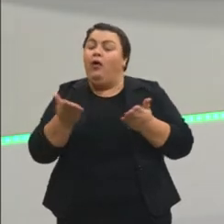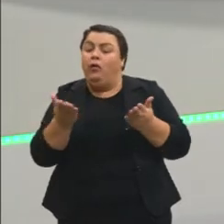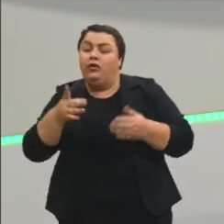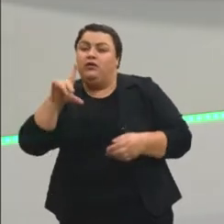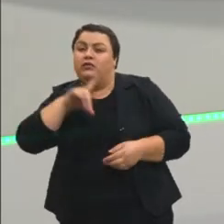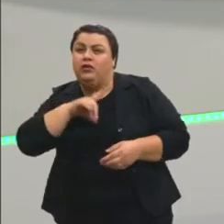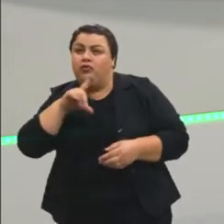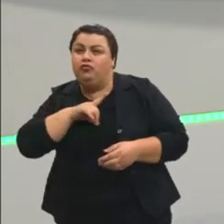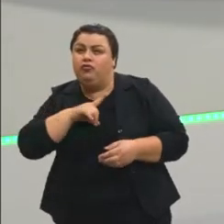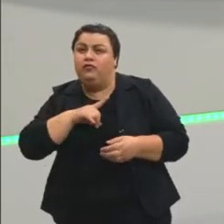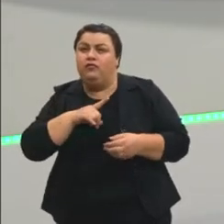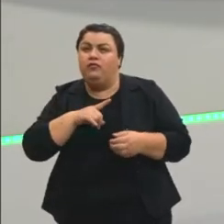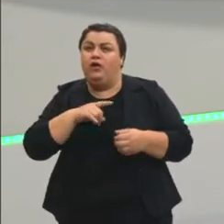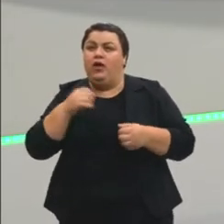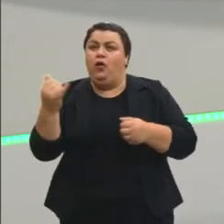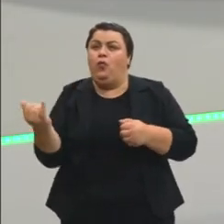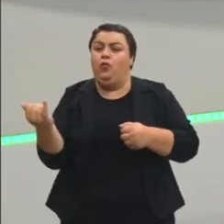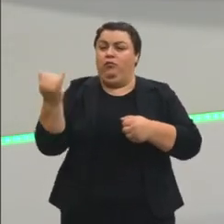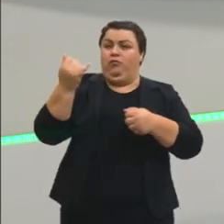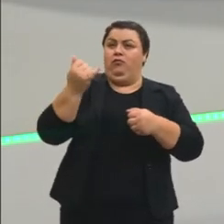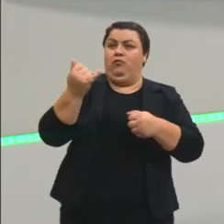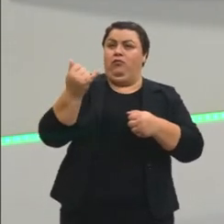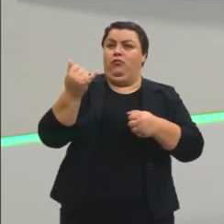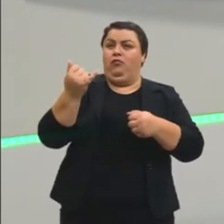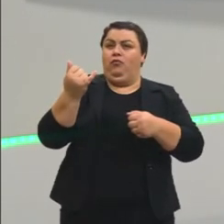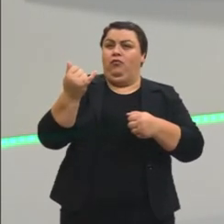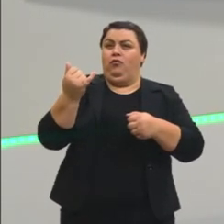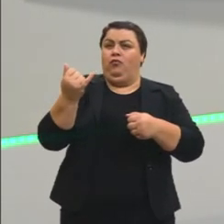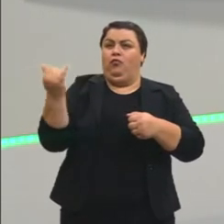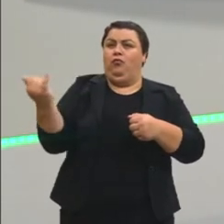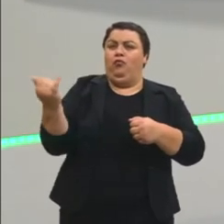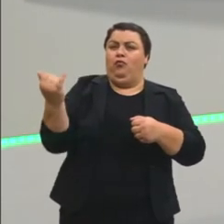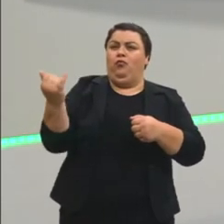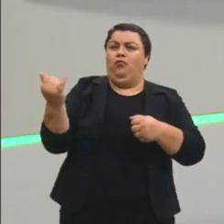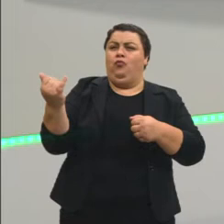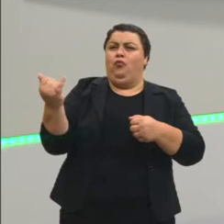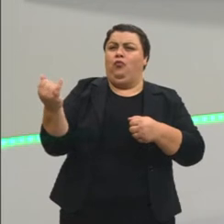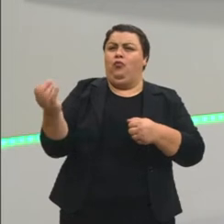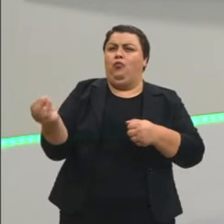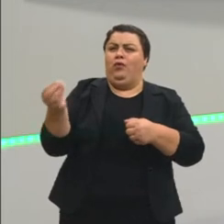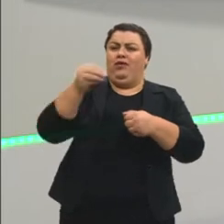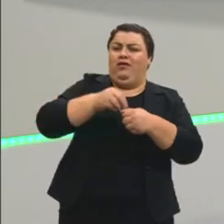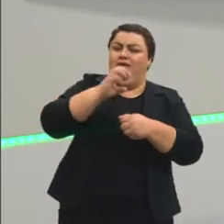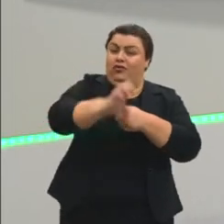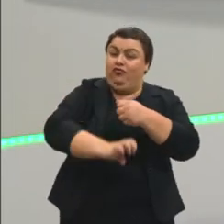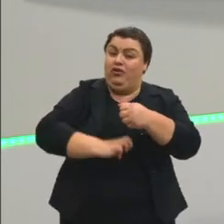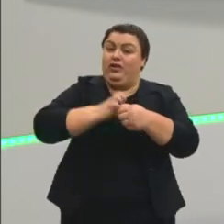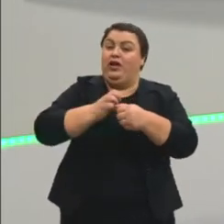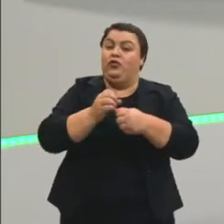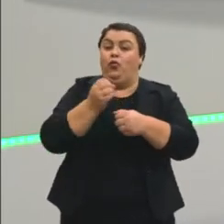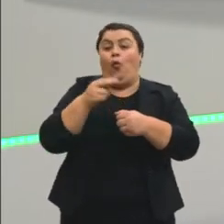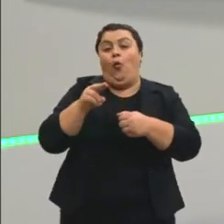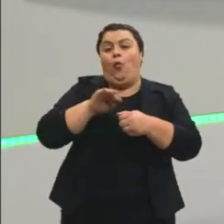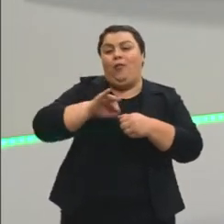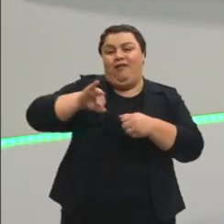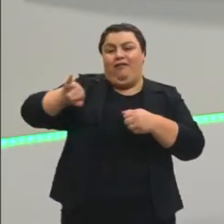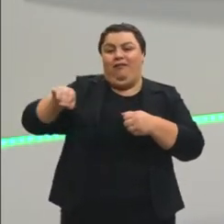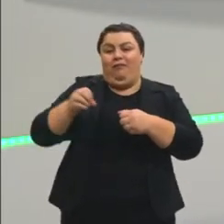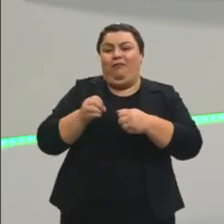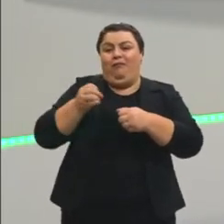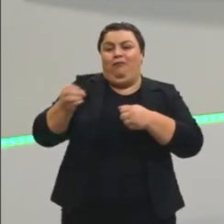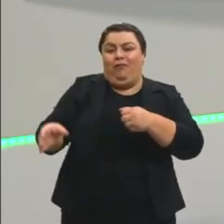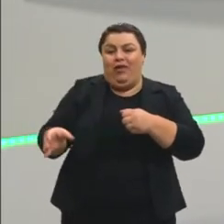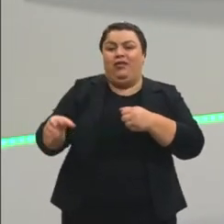uma ganha um ganho ou uma perda de elétrons eu posso sim ter elementos que são